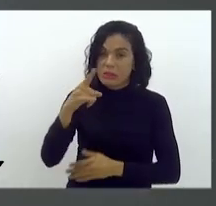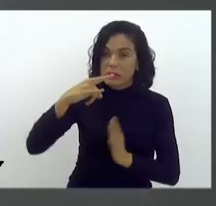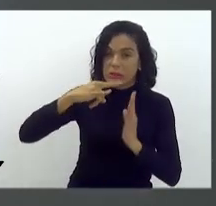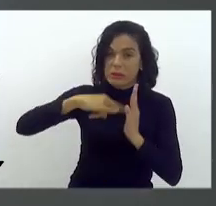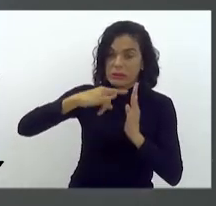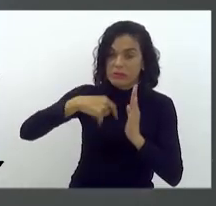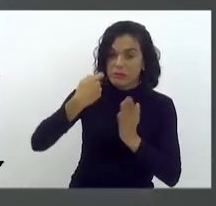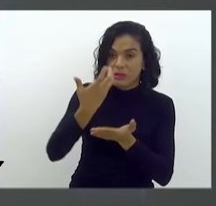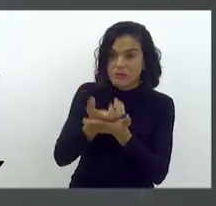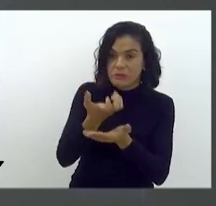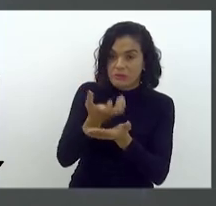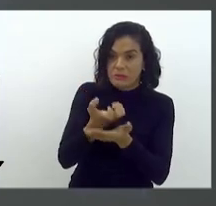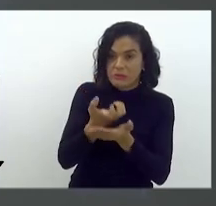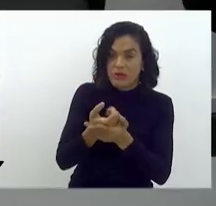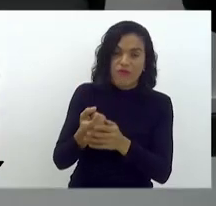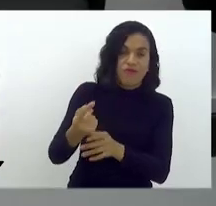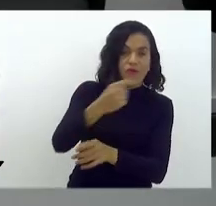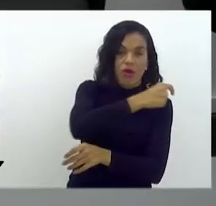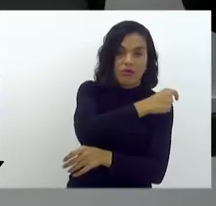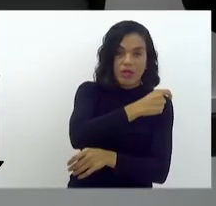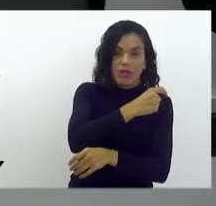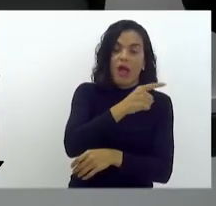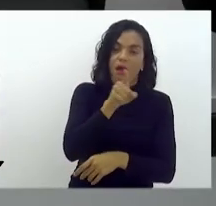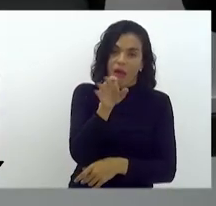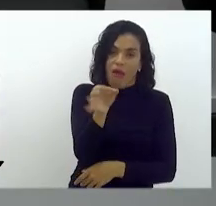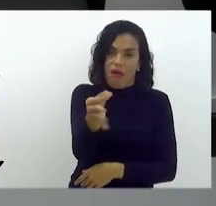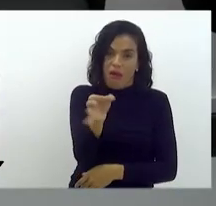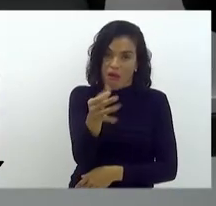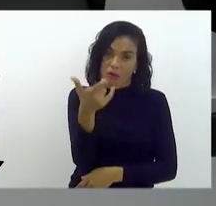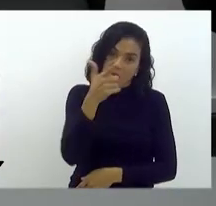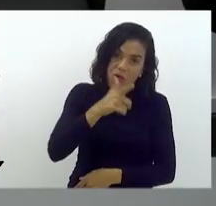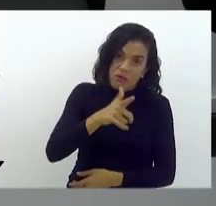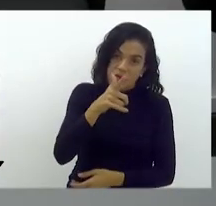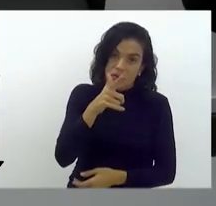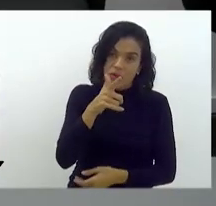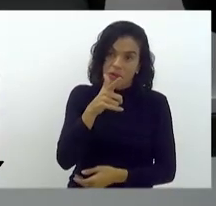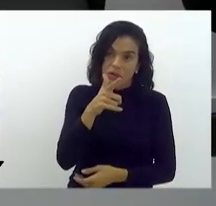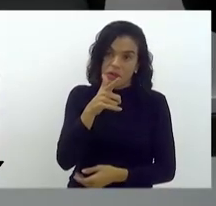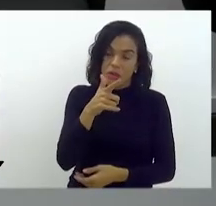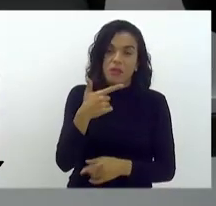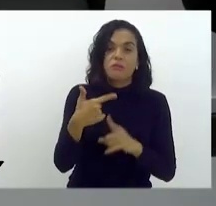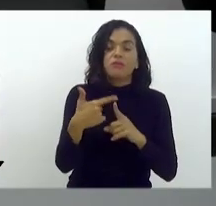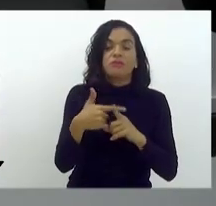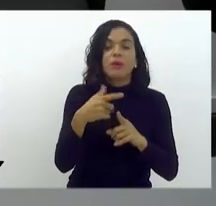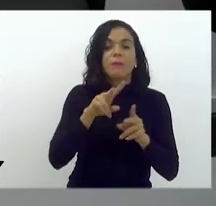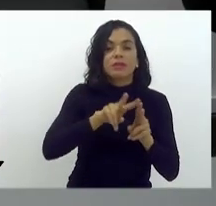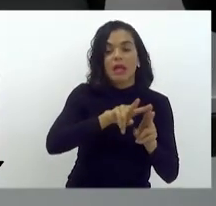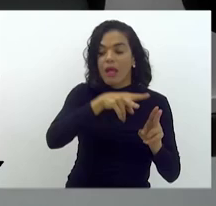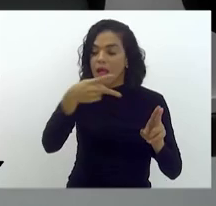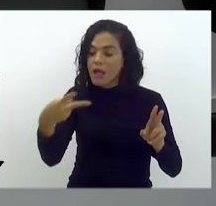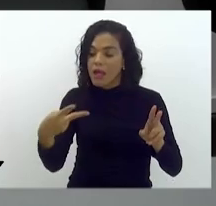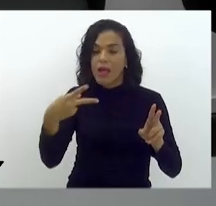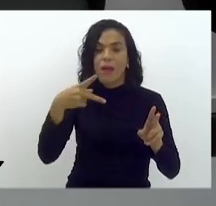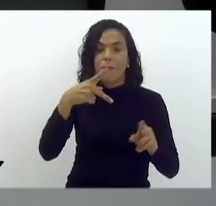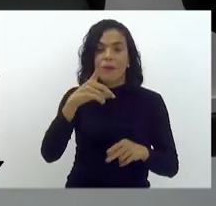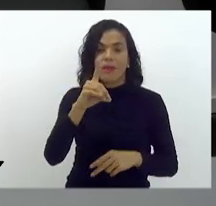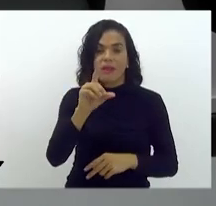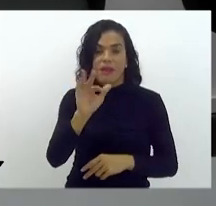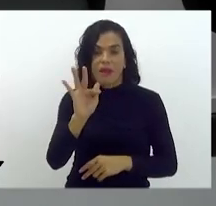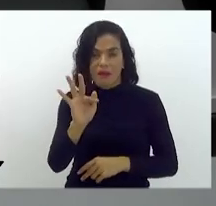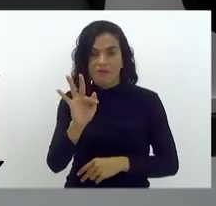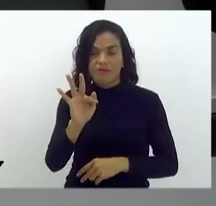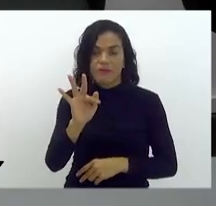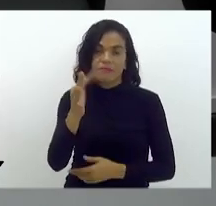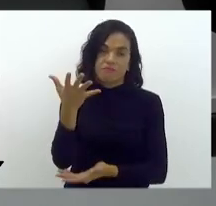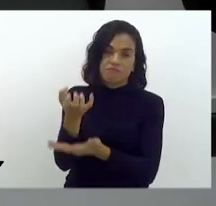você mulher vai ali volta no aí se você conseguir ver o que tem que transportar para um PDF senão vai ficar ruim essa apresentação aí